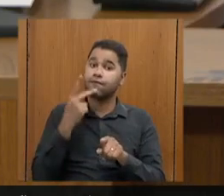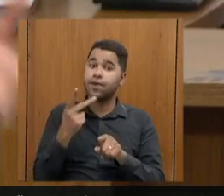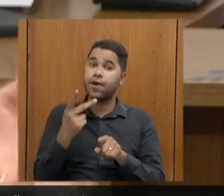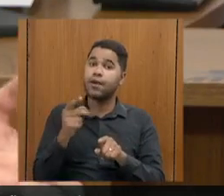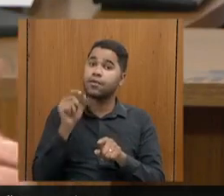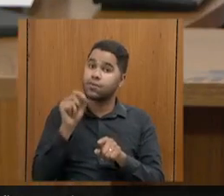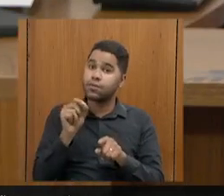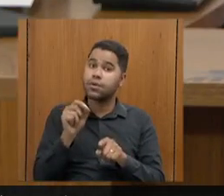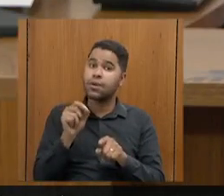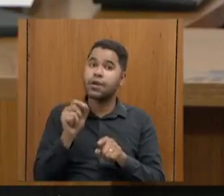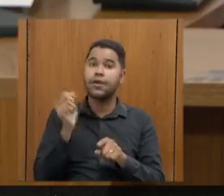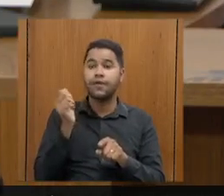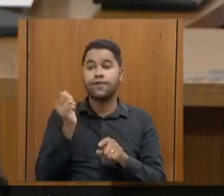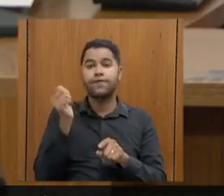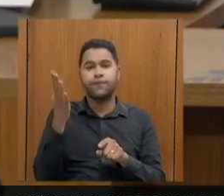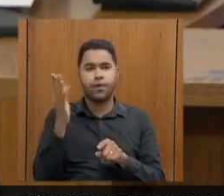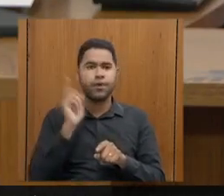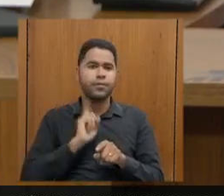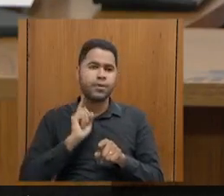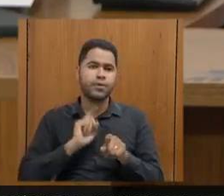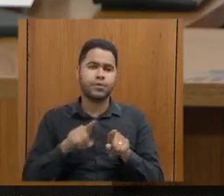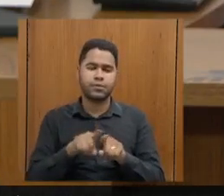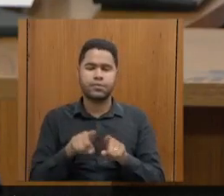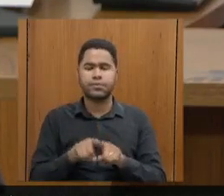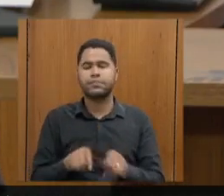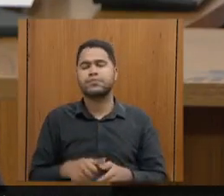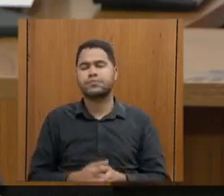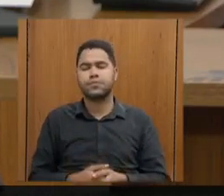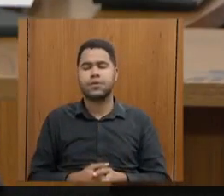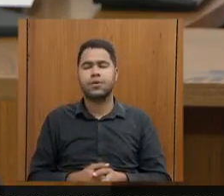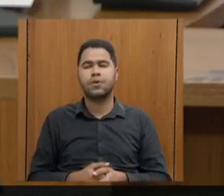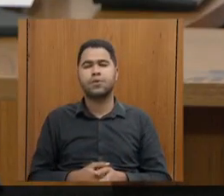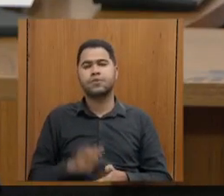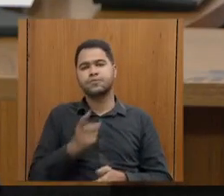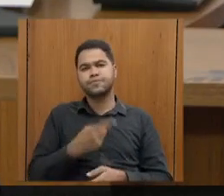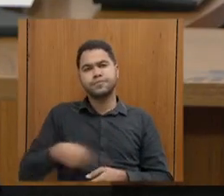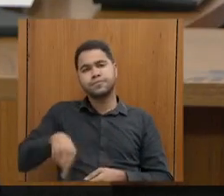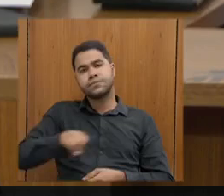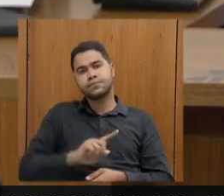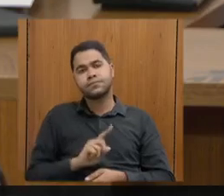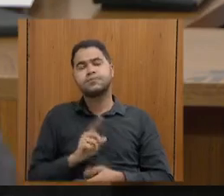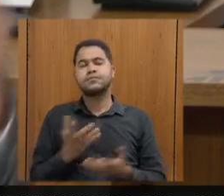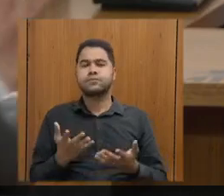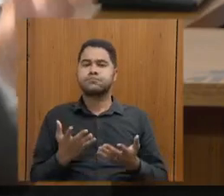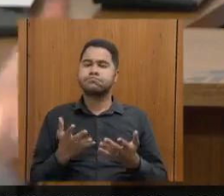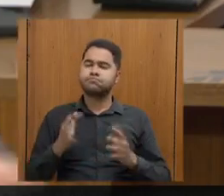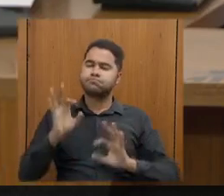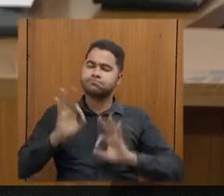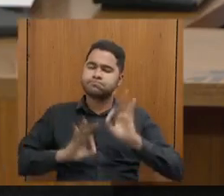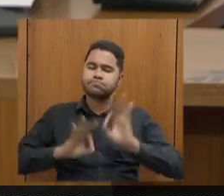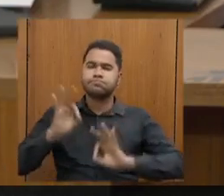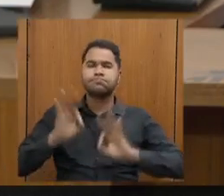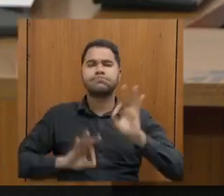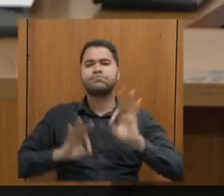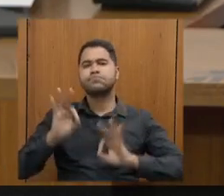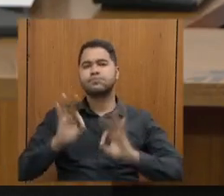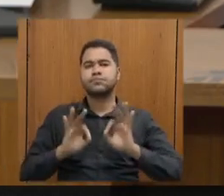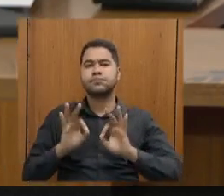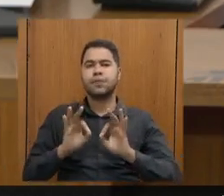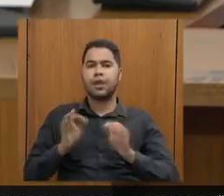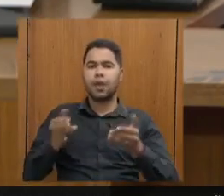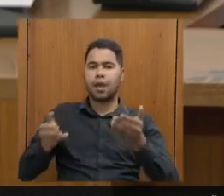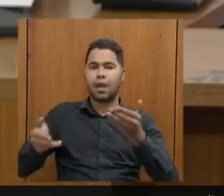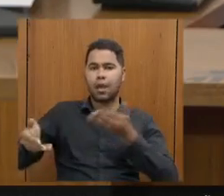desfocar fora de minas né e de fato é o que nós temos feito nós fizemos a